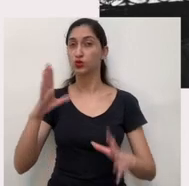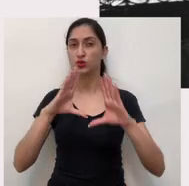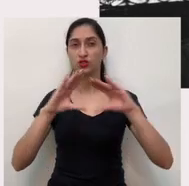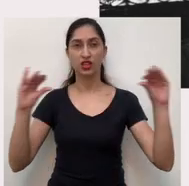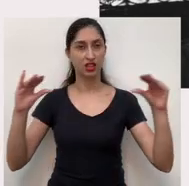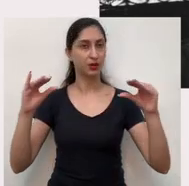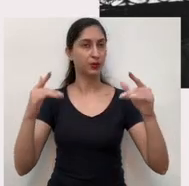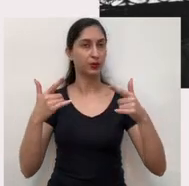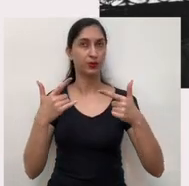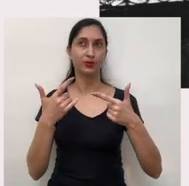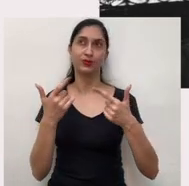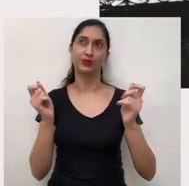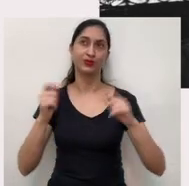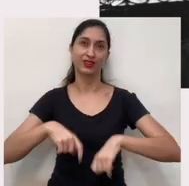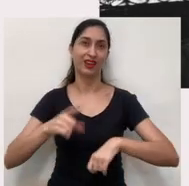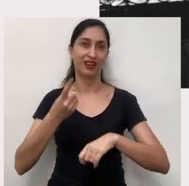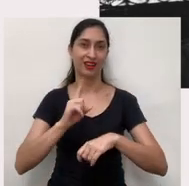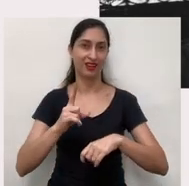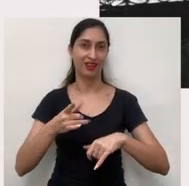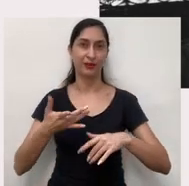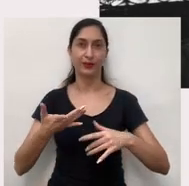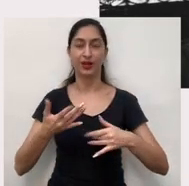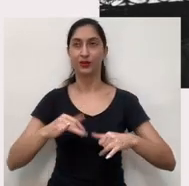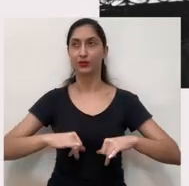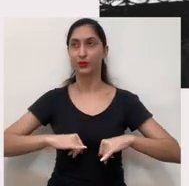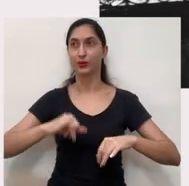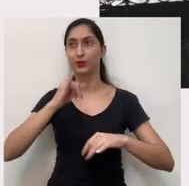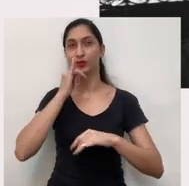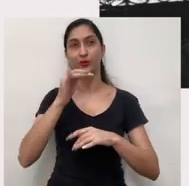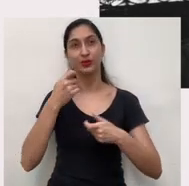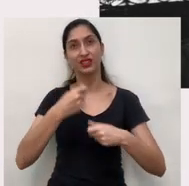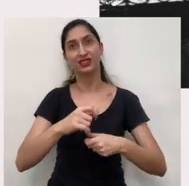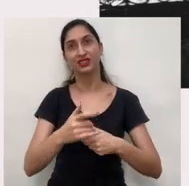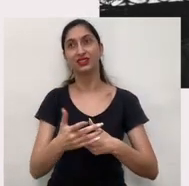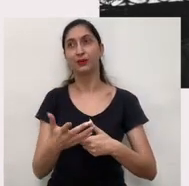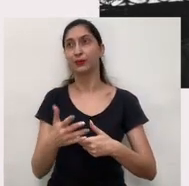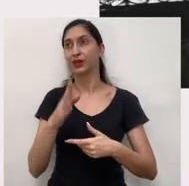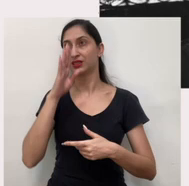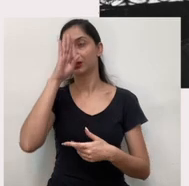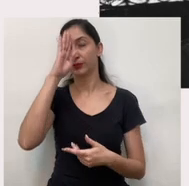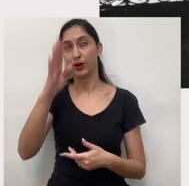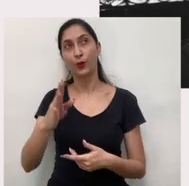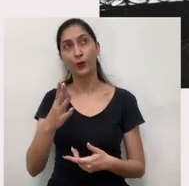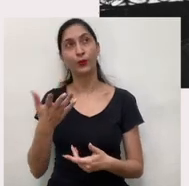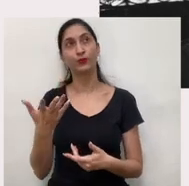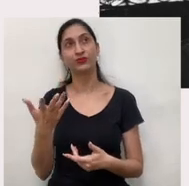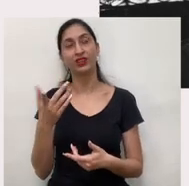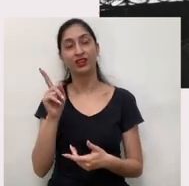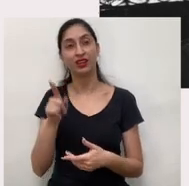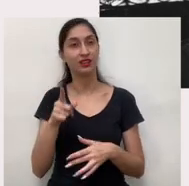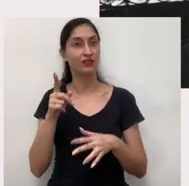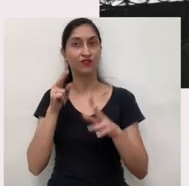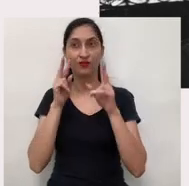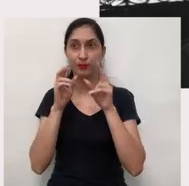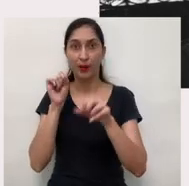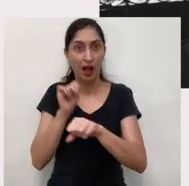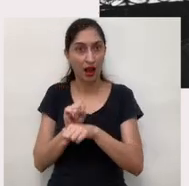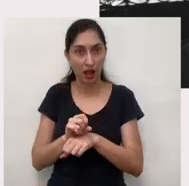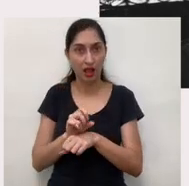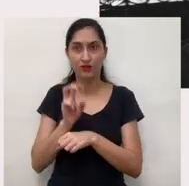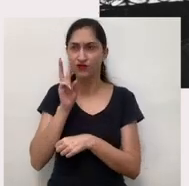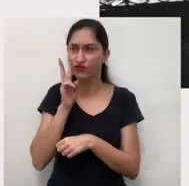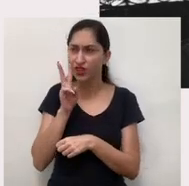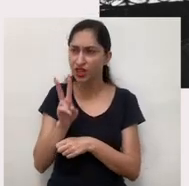ligado a uma espécie, a uma ideia de contemplação, né, de que você possa parar